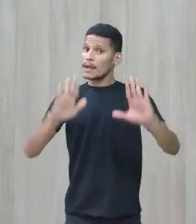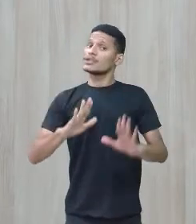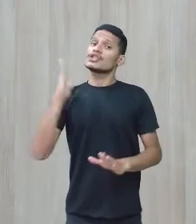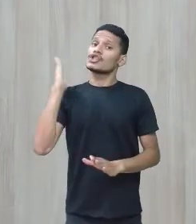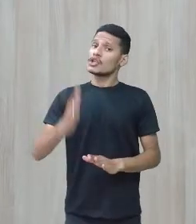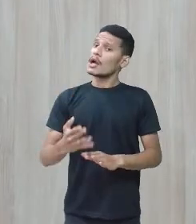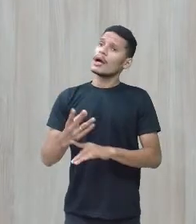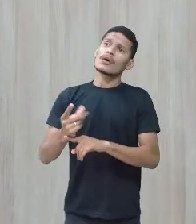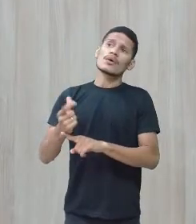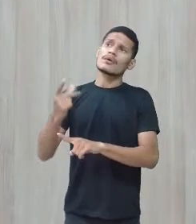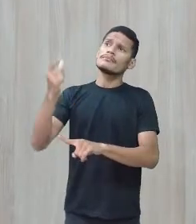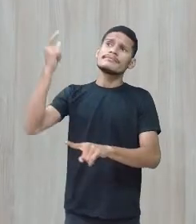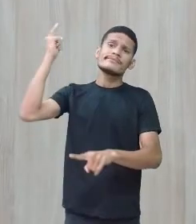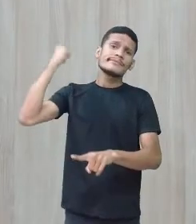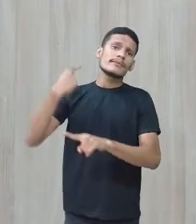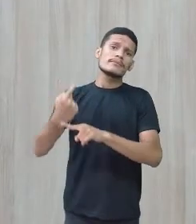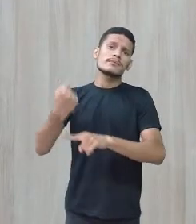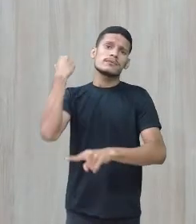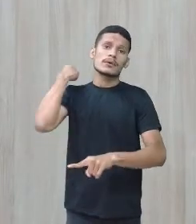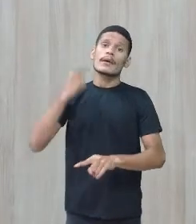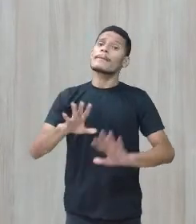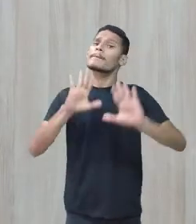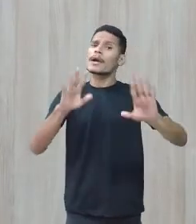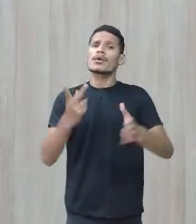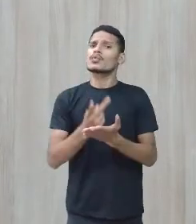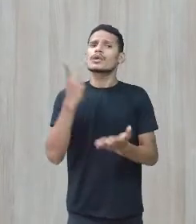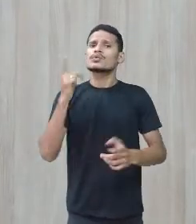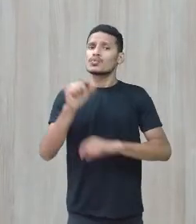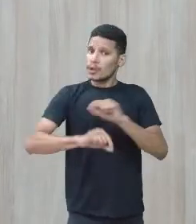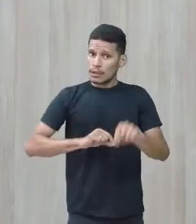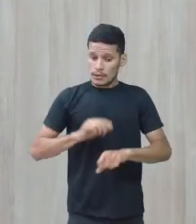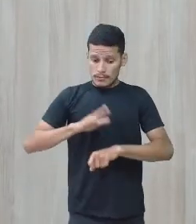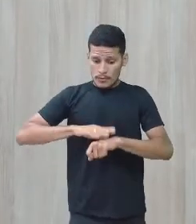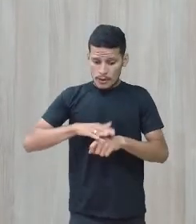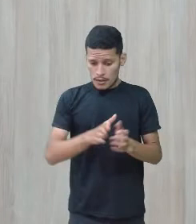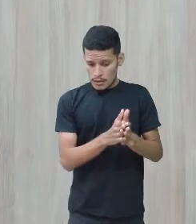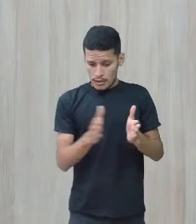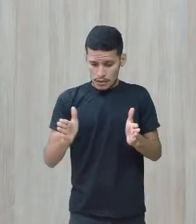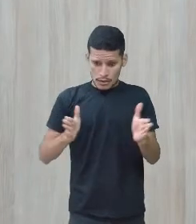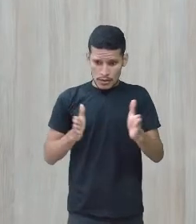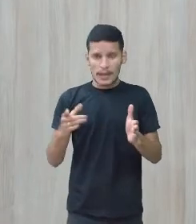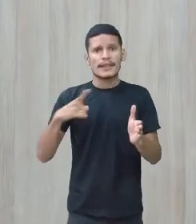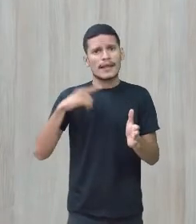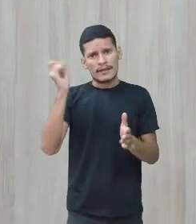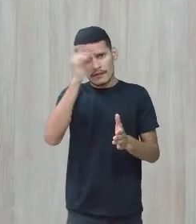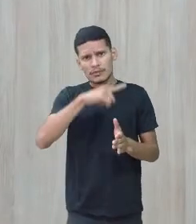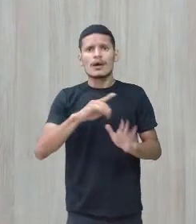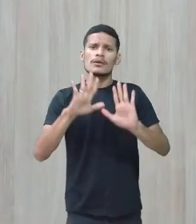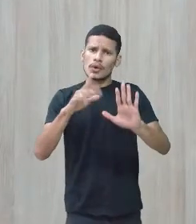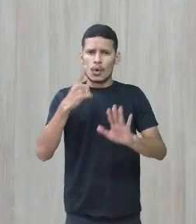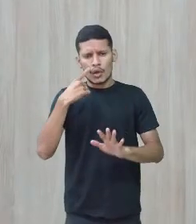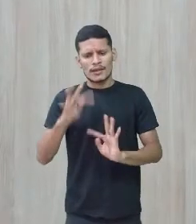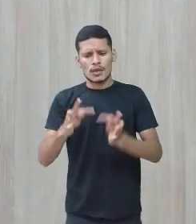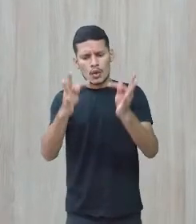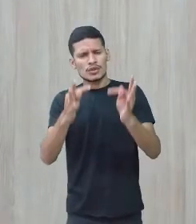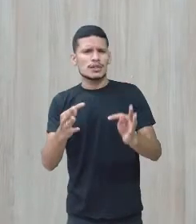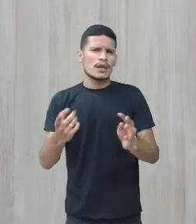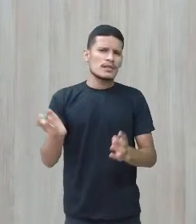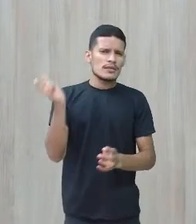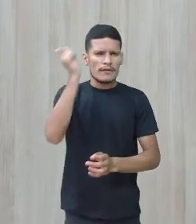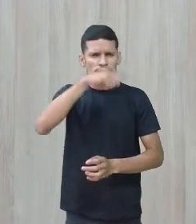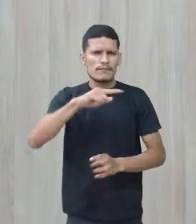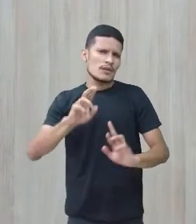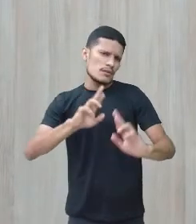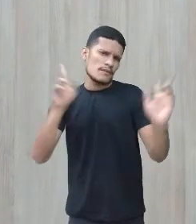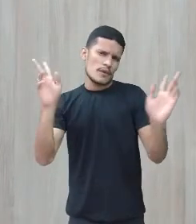lá desde antigamente. Agora, o que acontece? Naquela época, eles tinham mais dificuldade. Vejam, a tecnologia naquela época não era da mesma